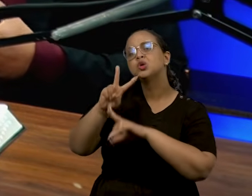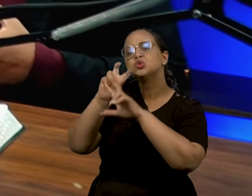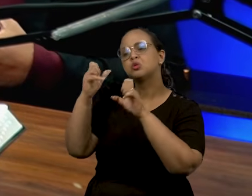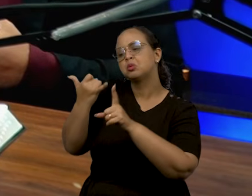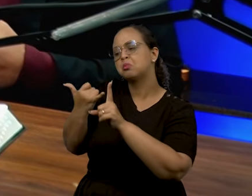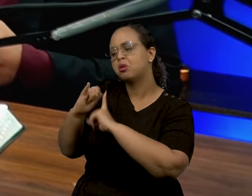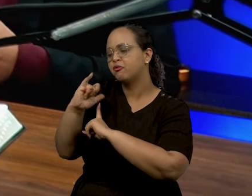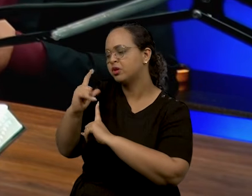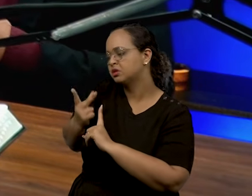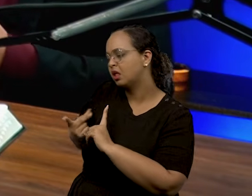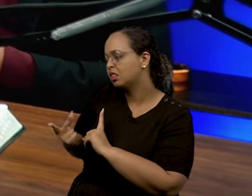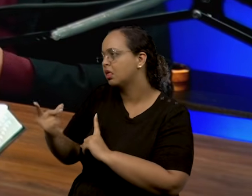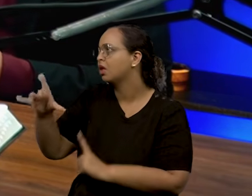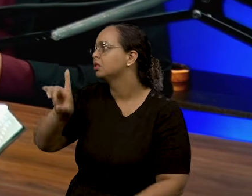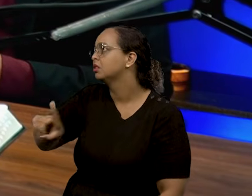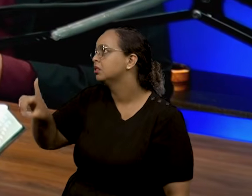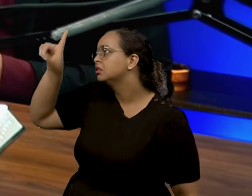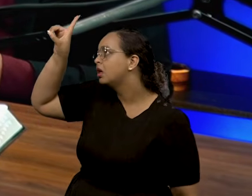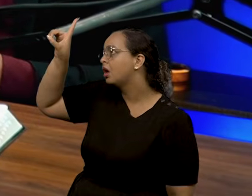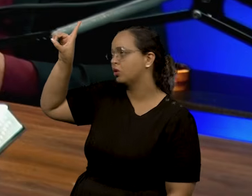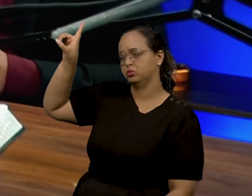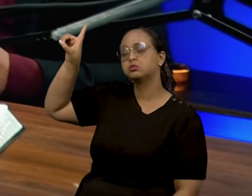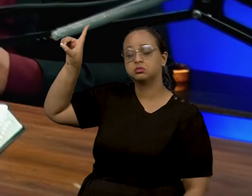nós vamos encontrar